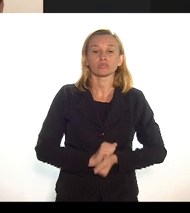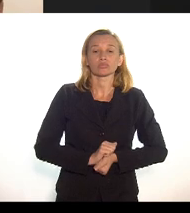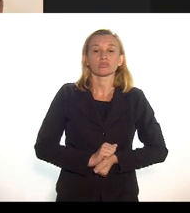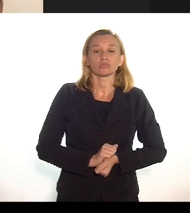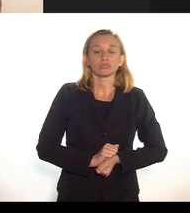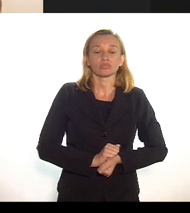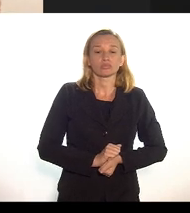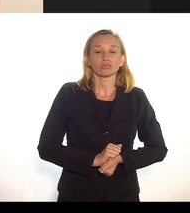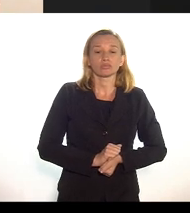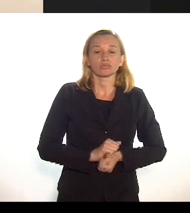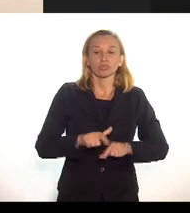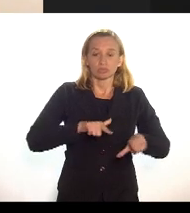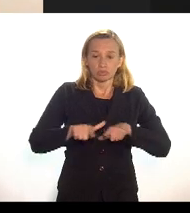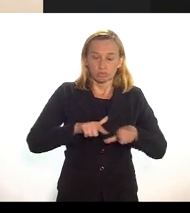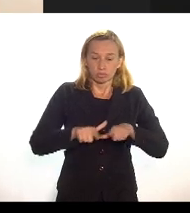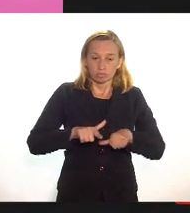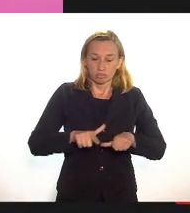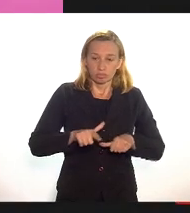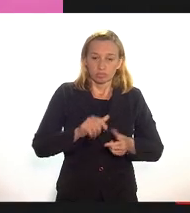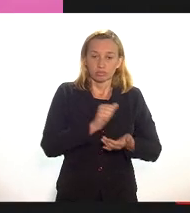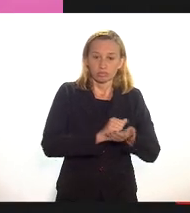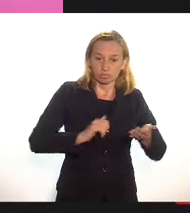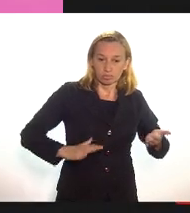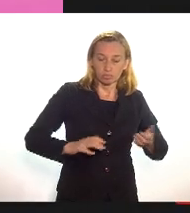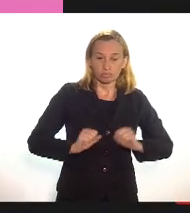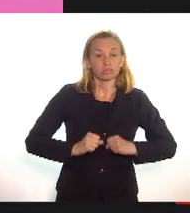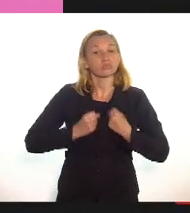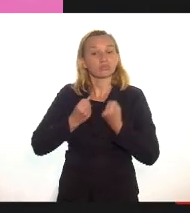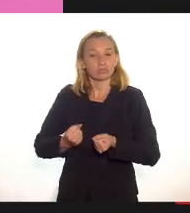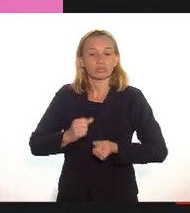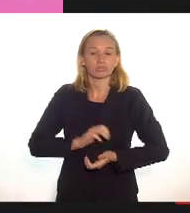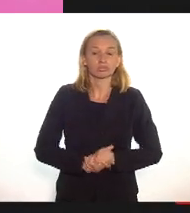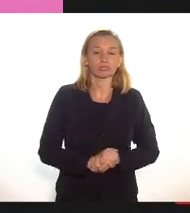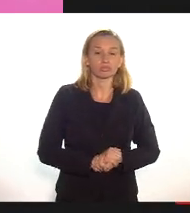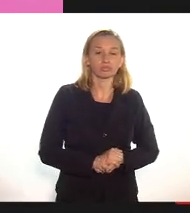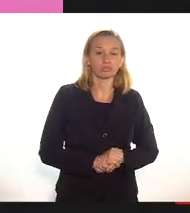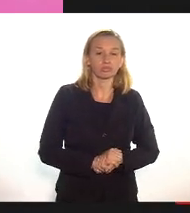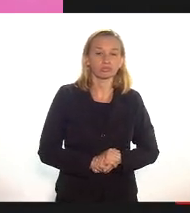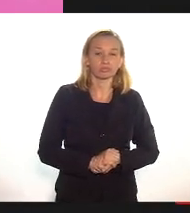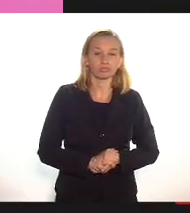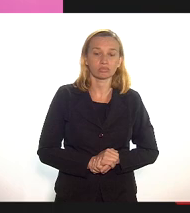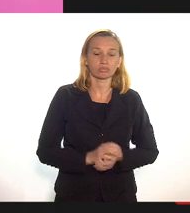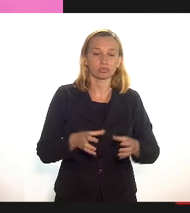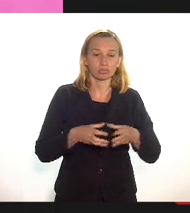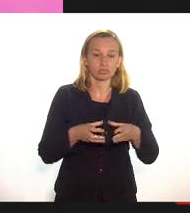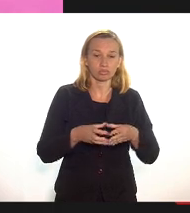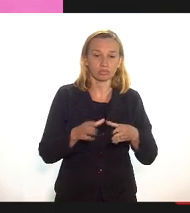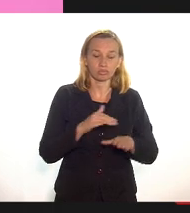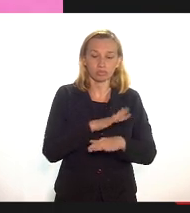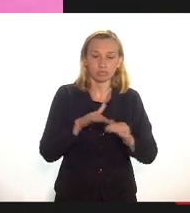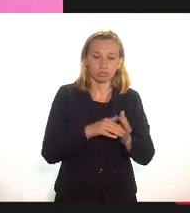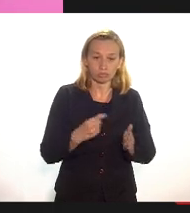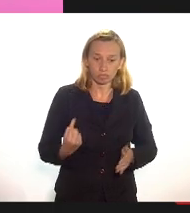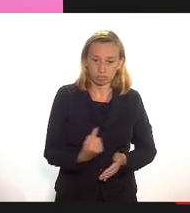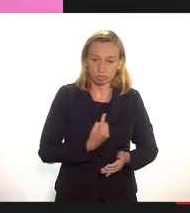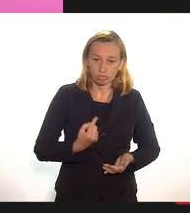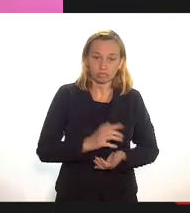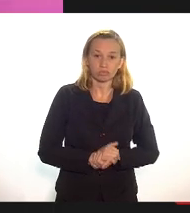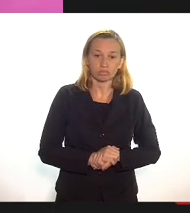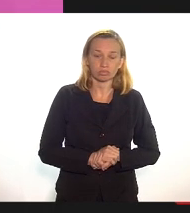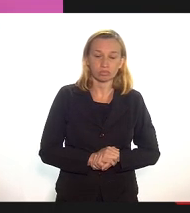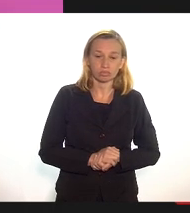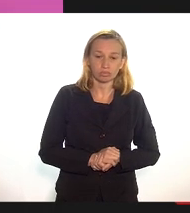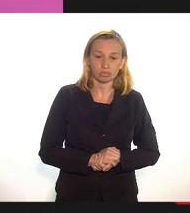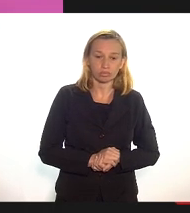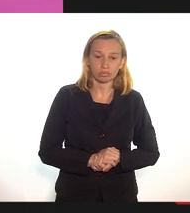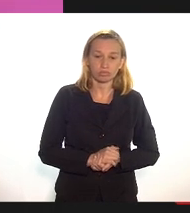É tarefa, é trabalho, é vontade, né? E a comissão somos todos nós.